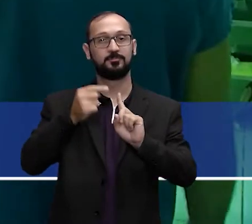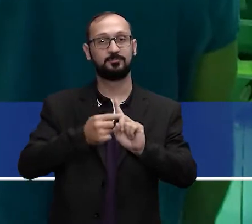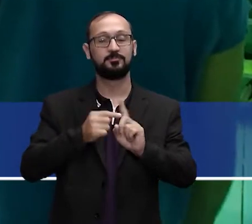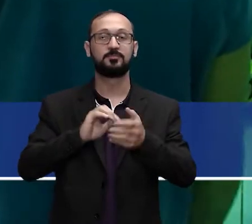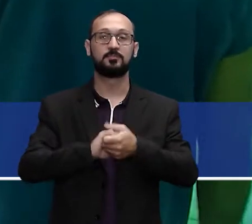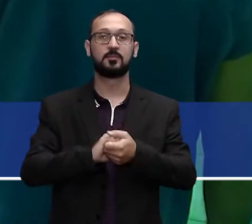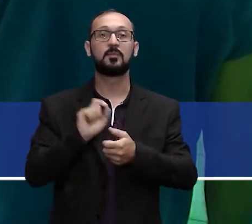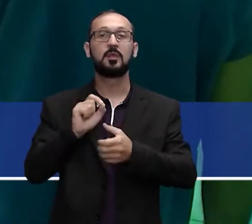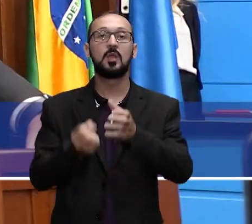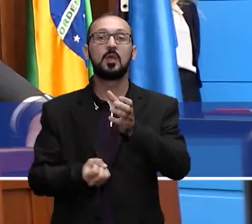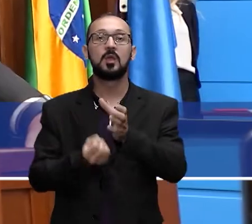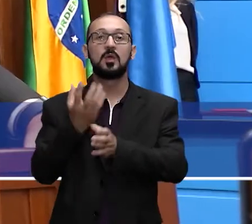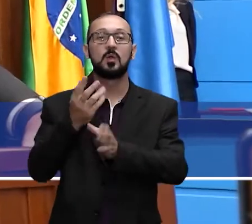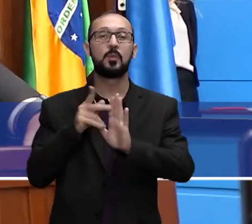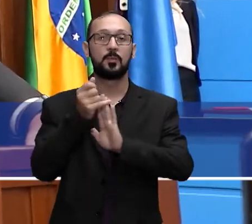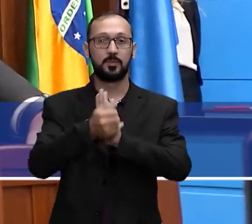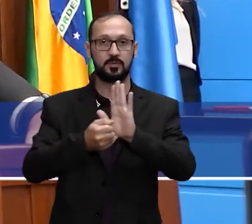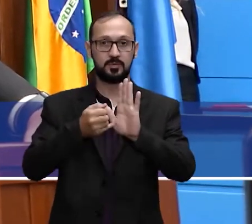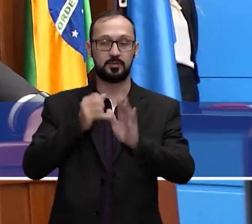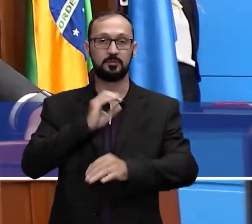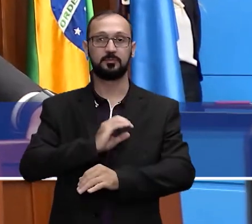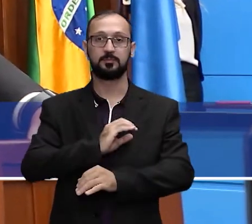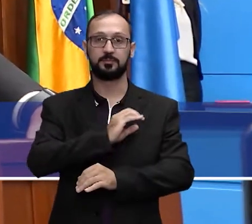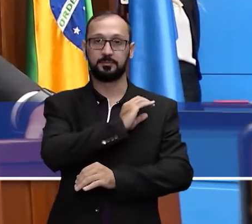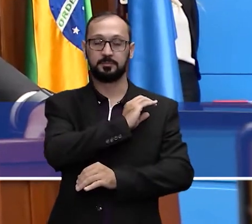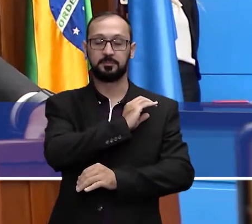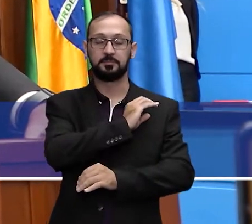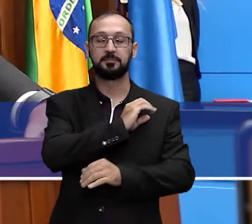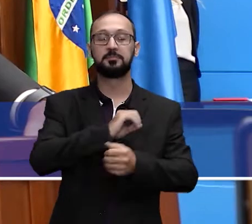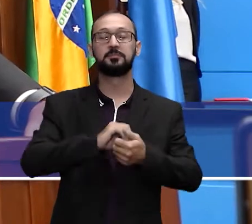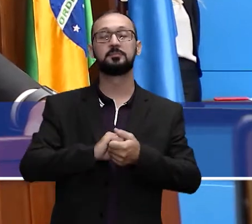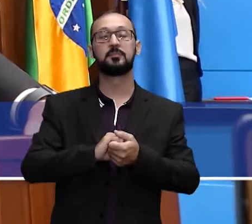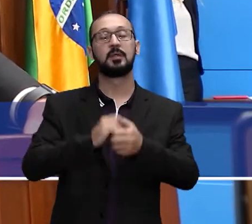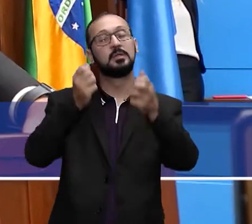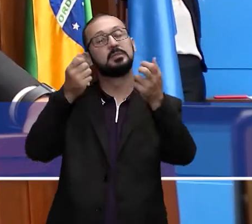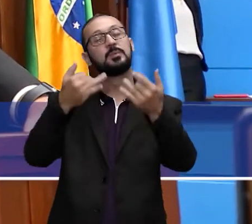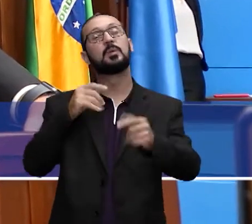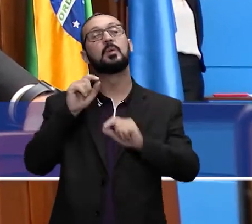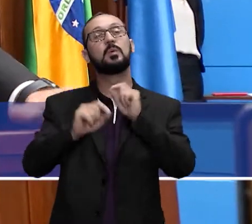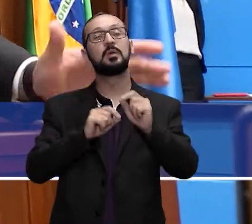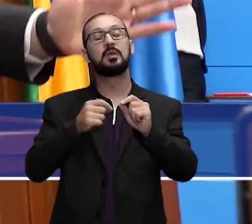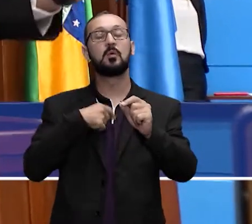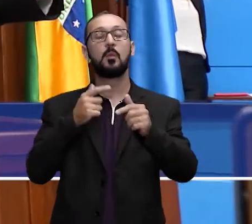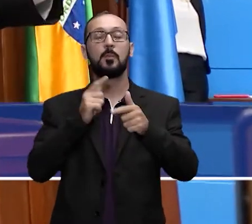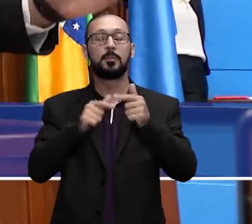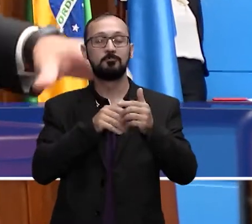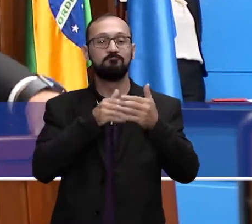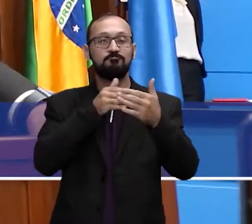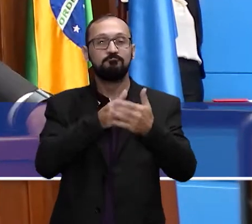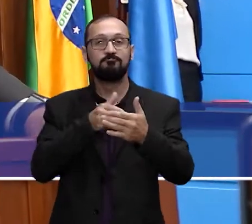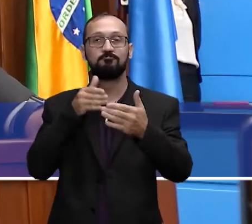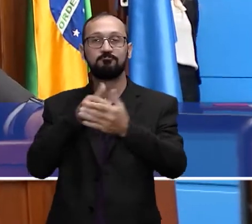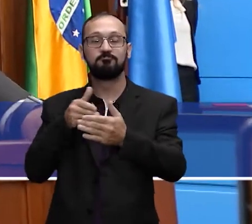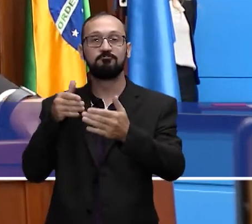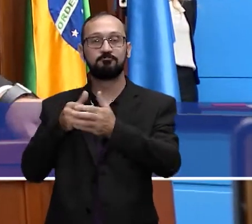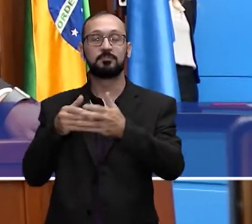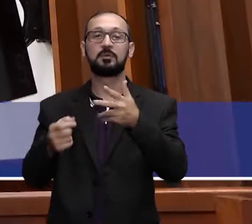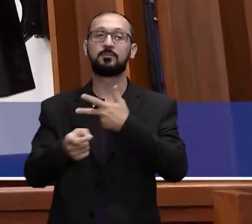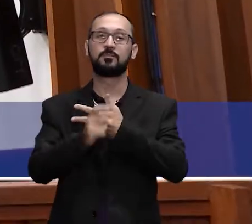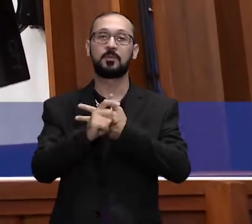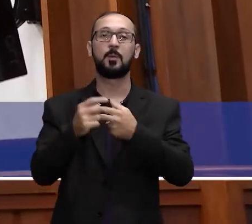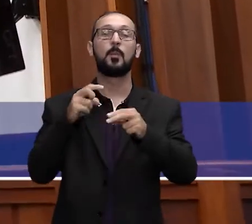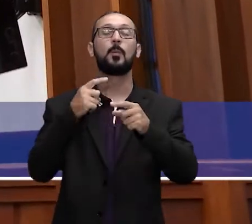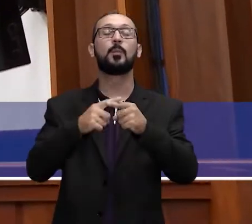mulheres gestantes. O autor do projeto, o deputado Capitão Contar, do PSL, explicou que o entrave com o